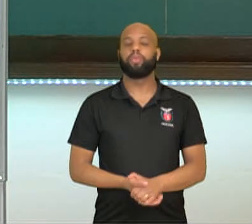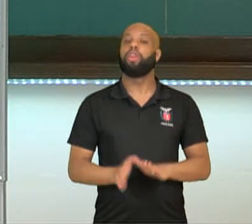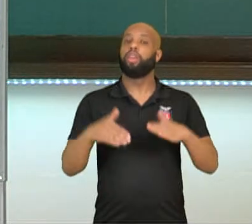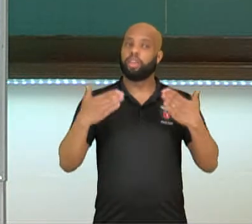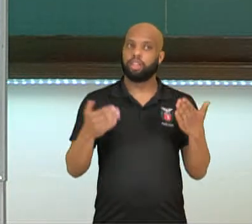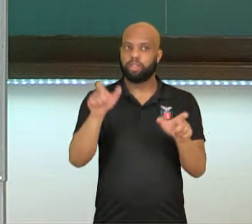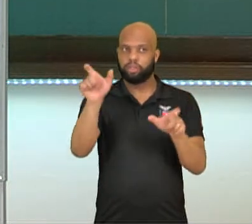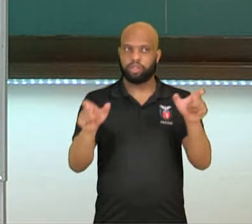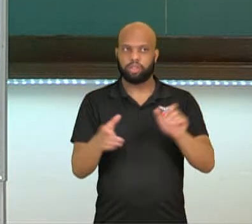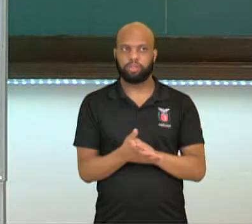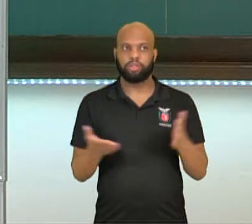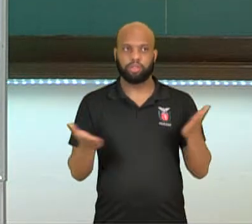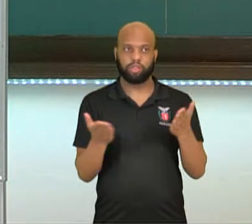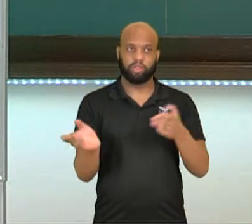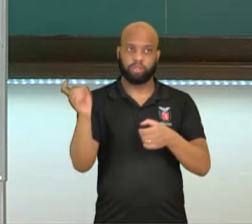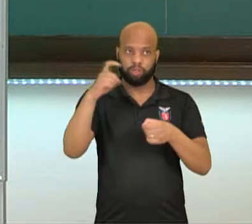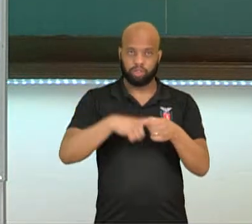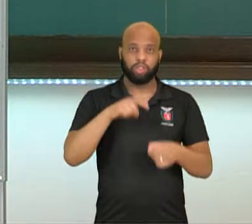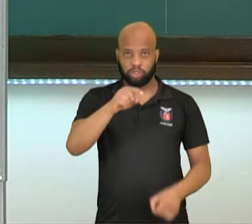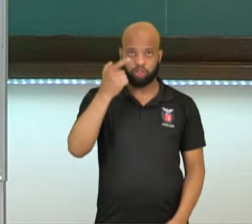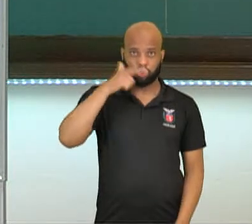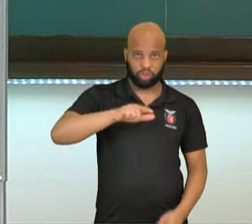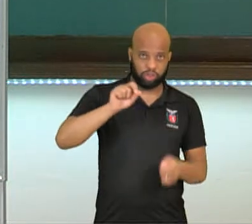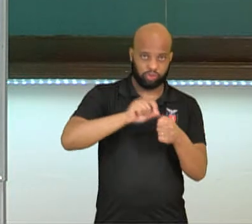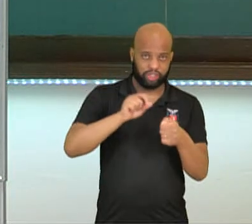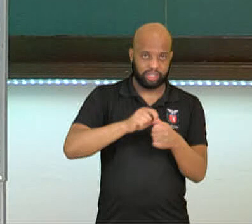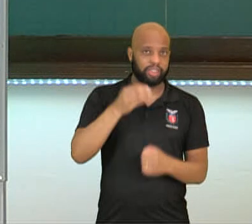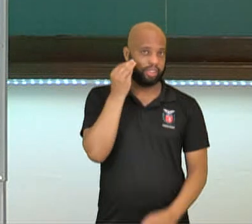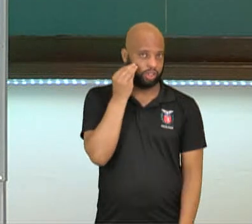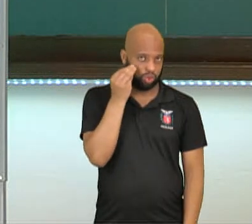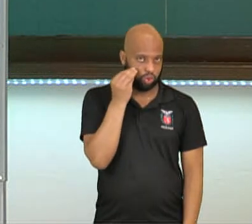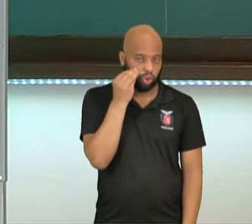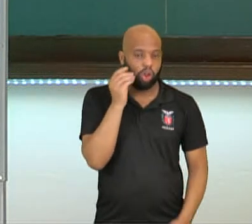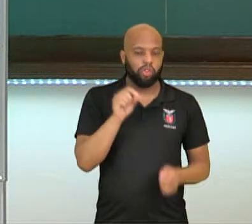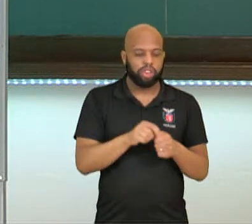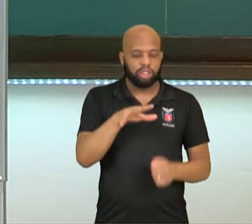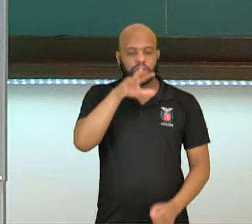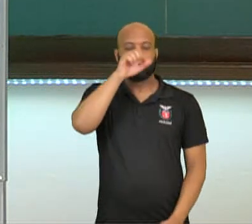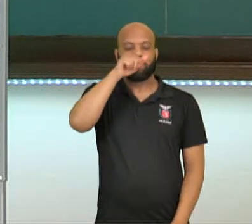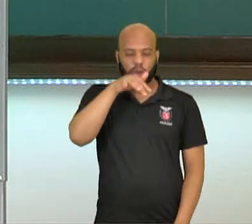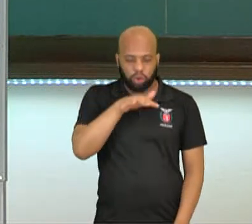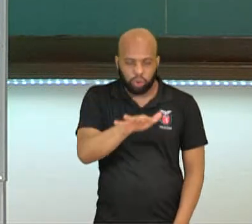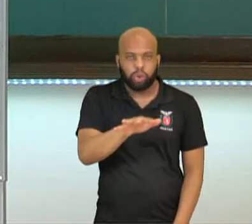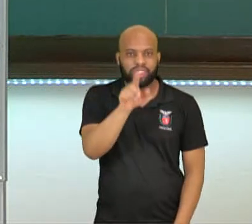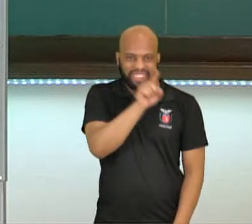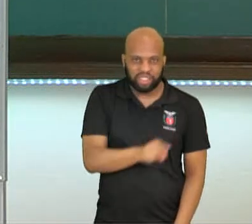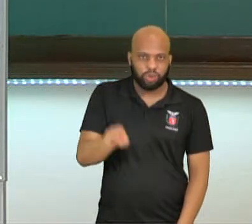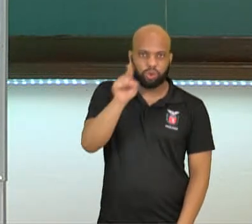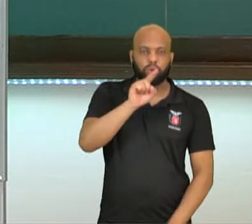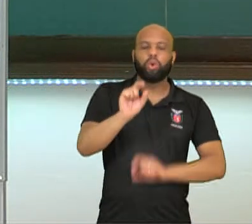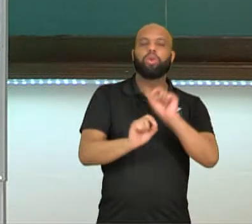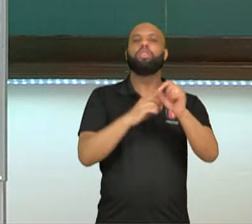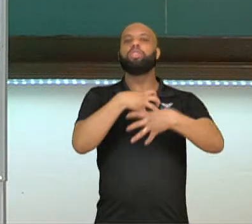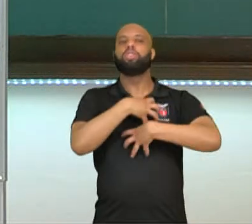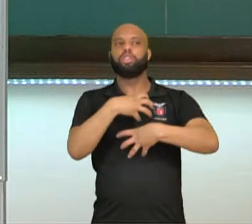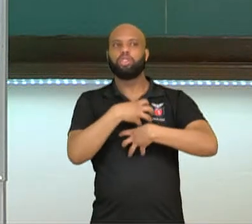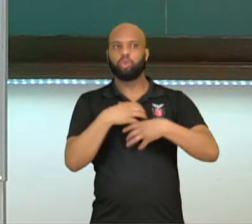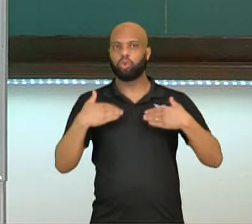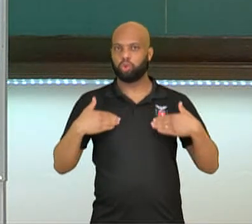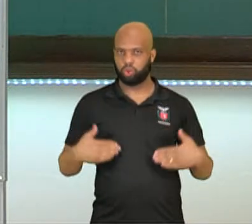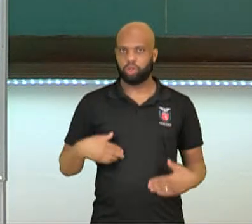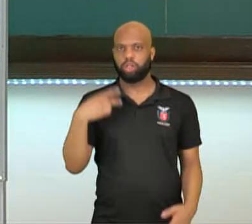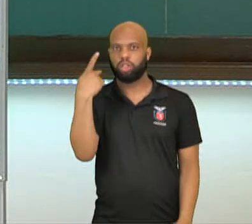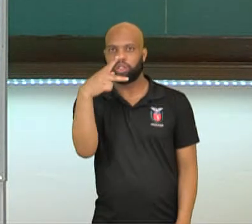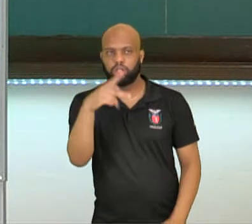Então, pessoal, voltamos. Vocês conseguiram realizar esses ciclos respiratórios? Quais que foram as sensações corporais